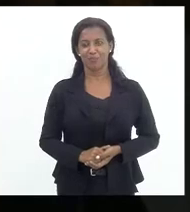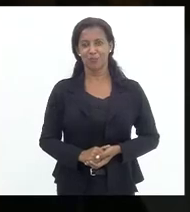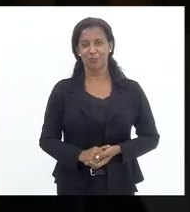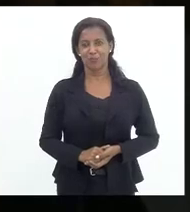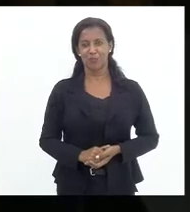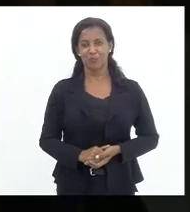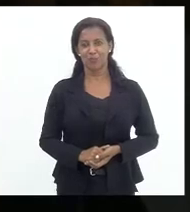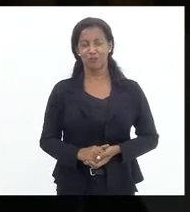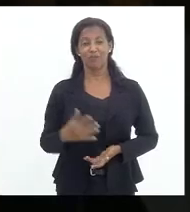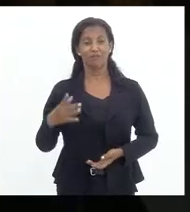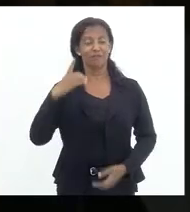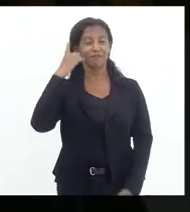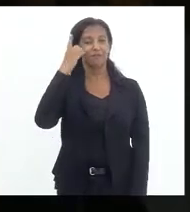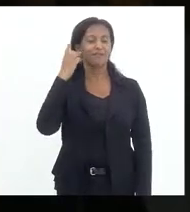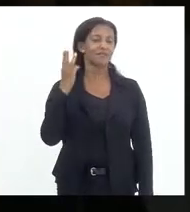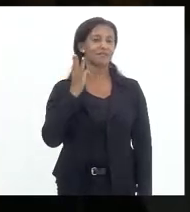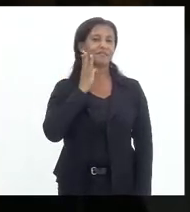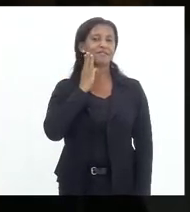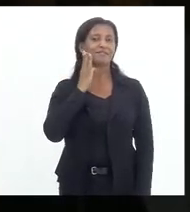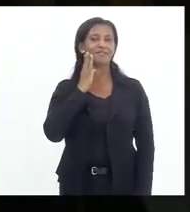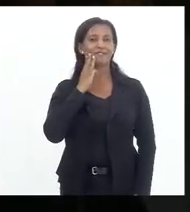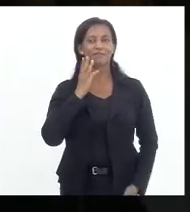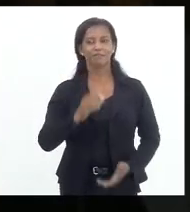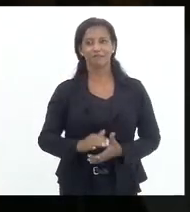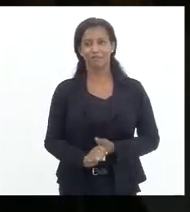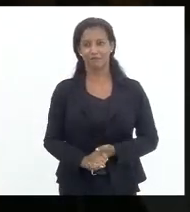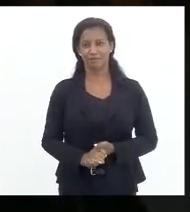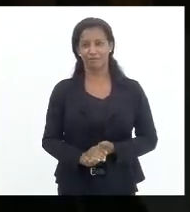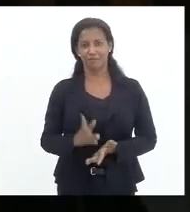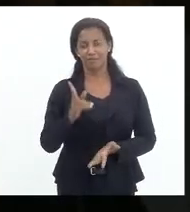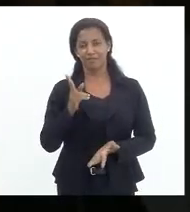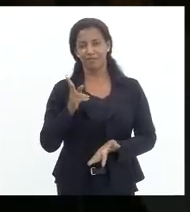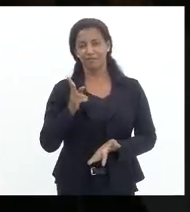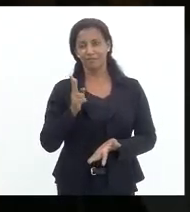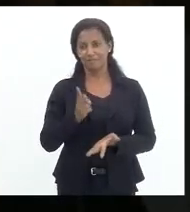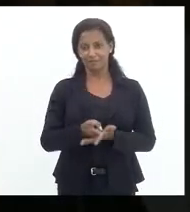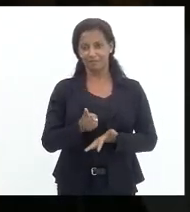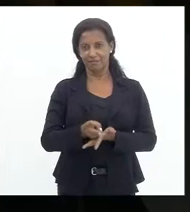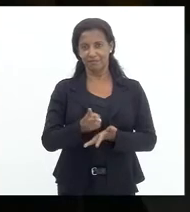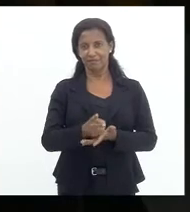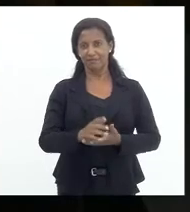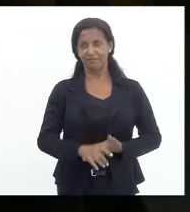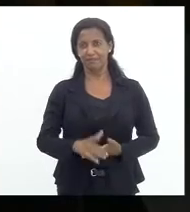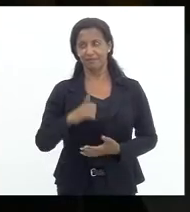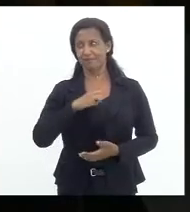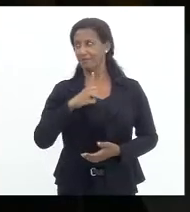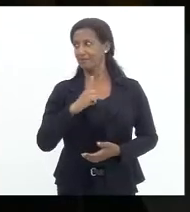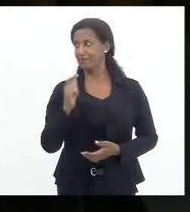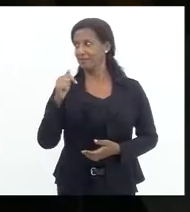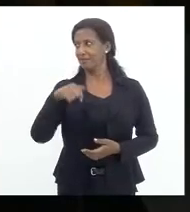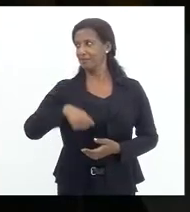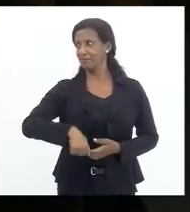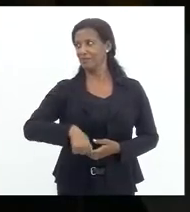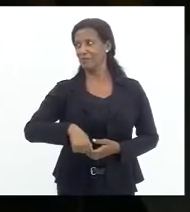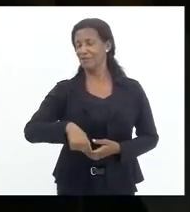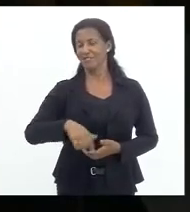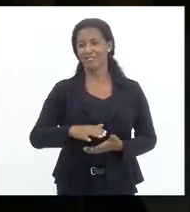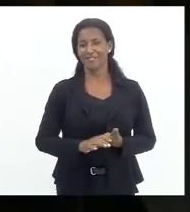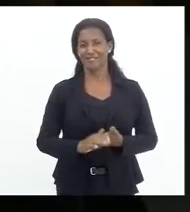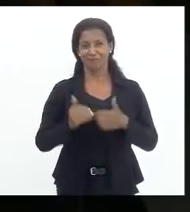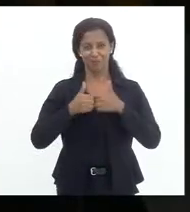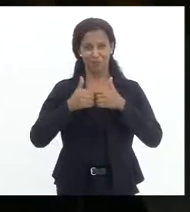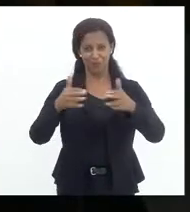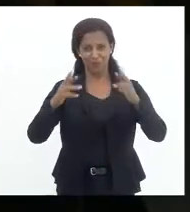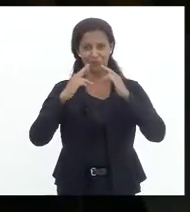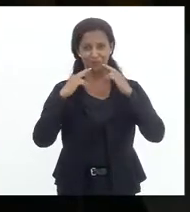o e deputado waldeck sistematicamente temos aqui no expediente neste